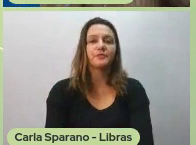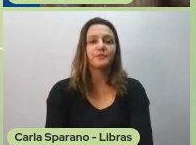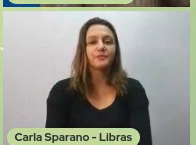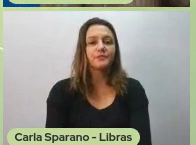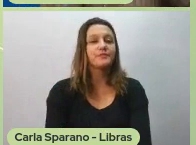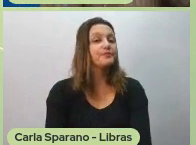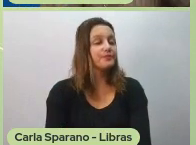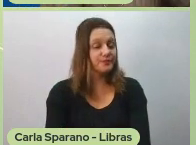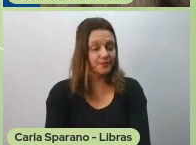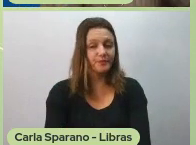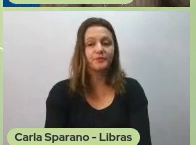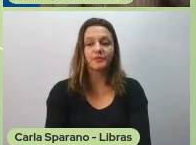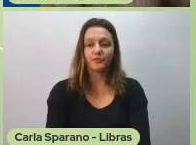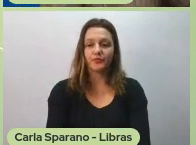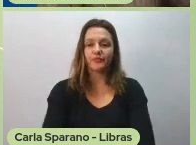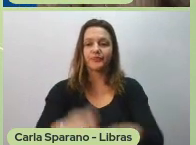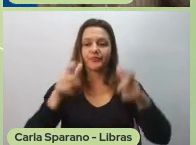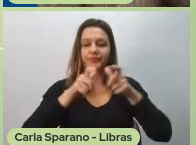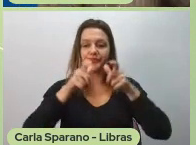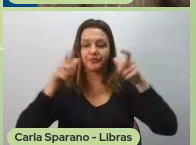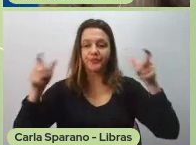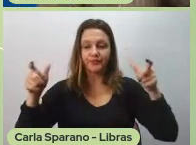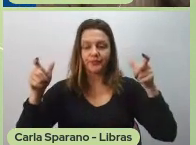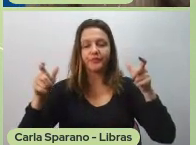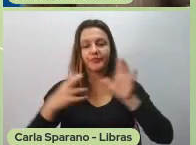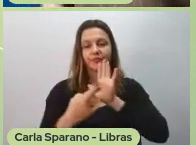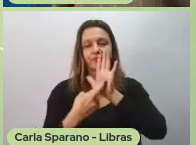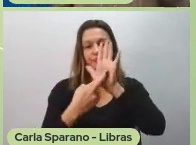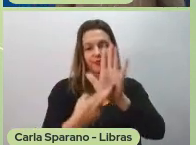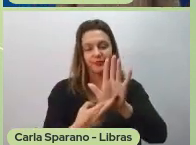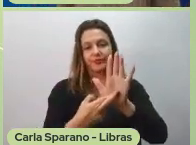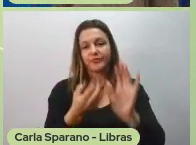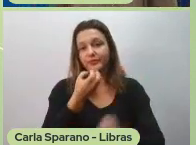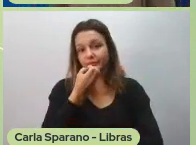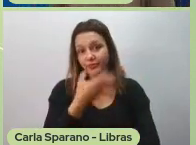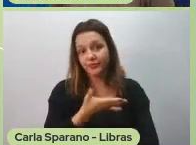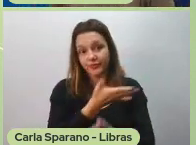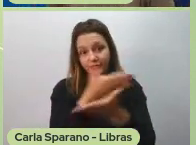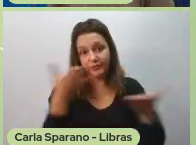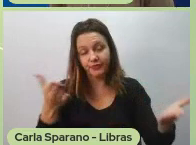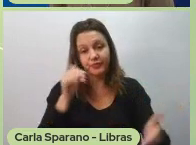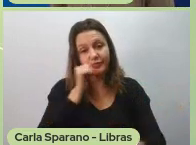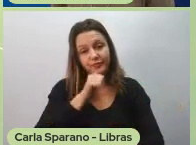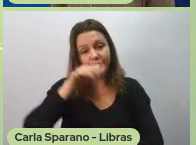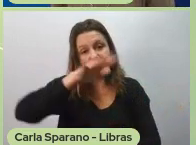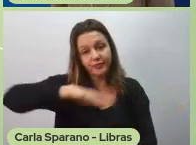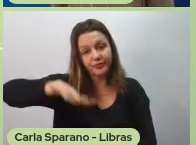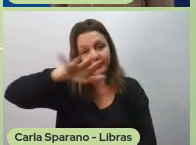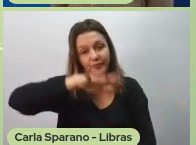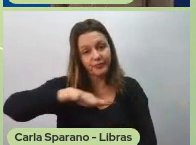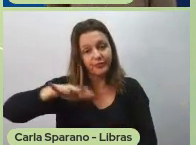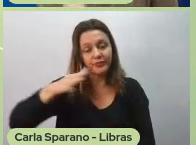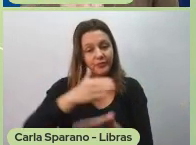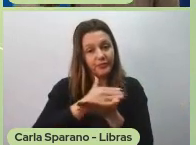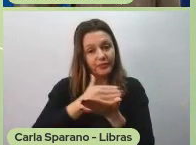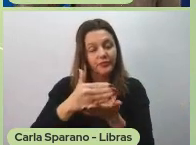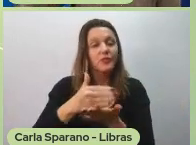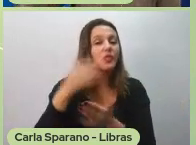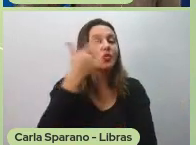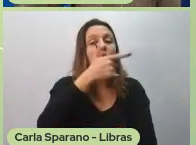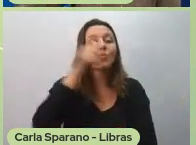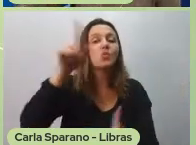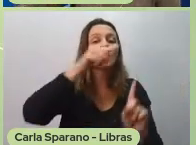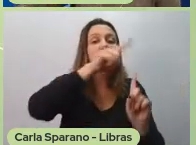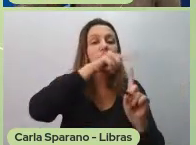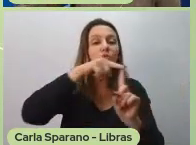A gente aumenta essa representatividade e esse benefício vem não só para essas mulheres, para a área como um todo, que começa a ter outros tipos de